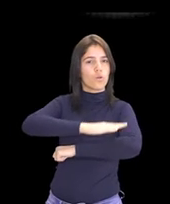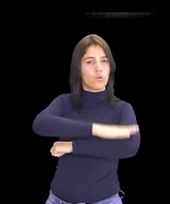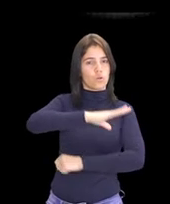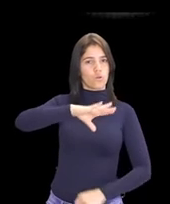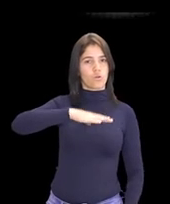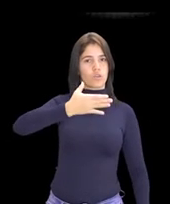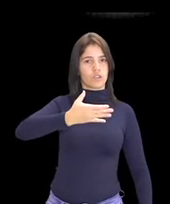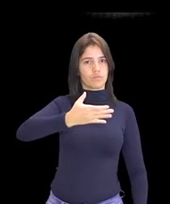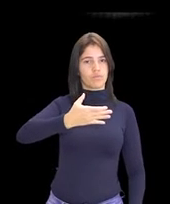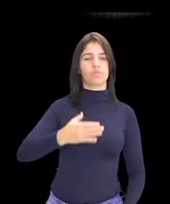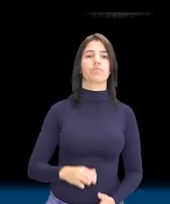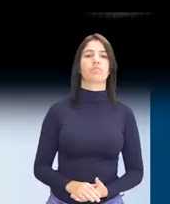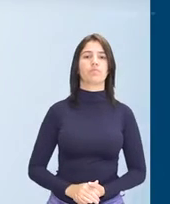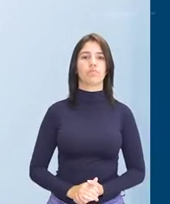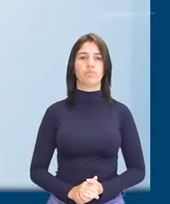coragem.